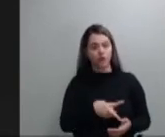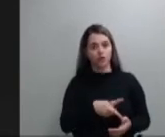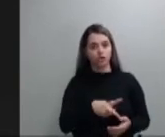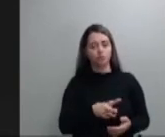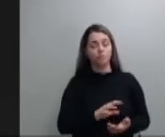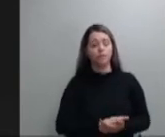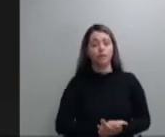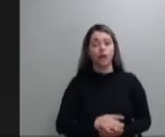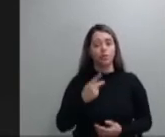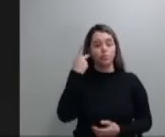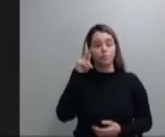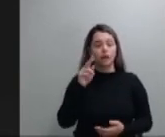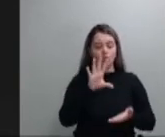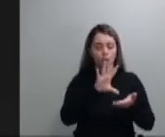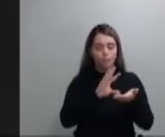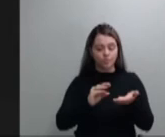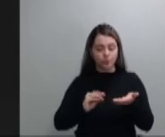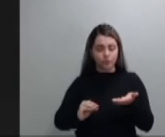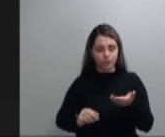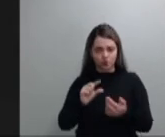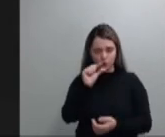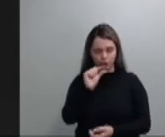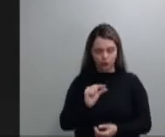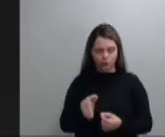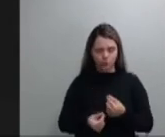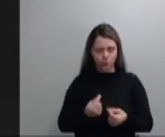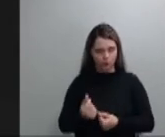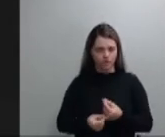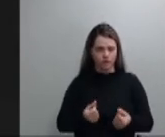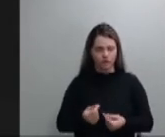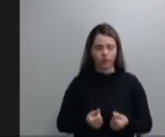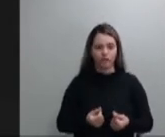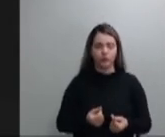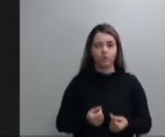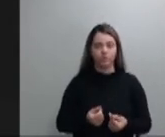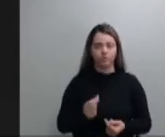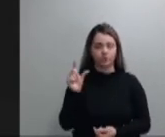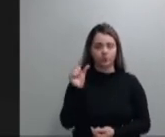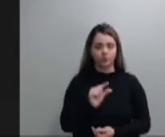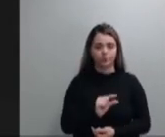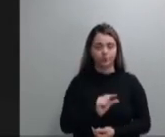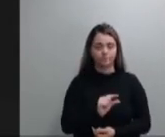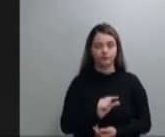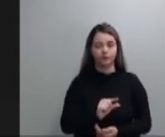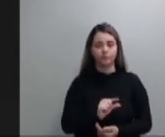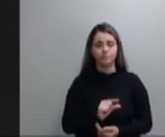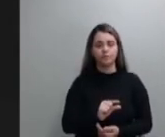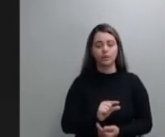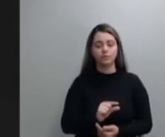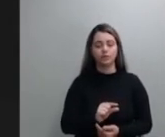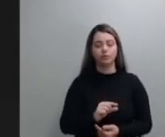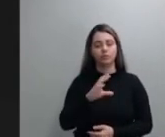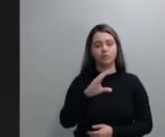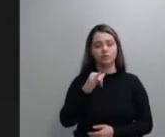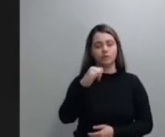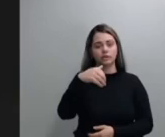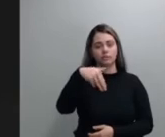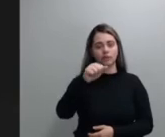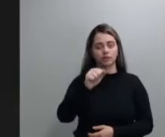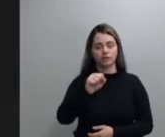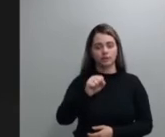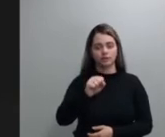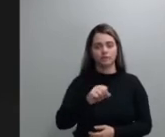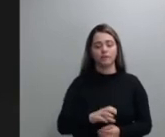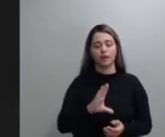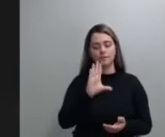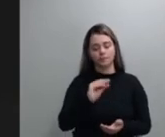apesar de opostos declaratórios daí porque o meu voto é para voltar ao Tribunal